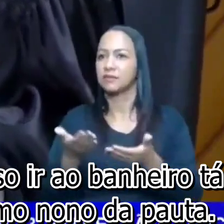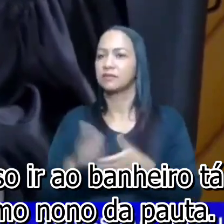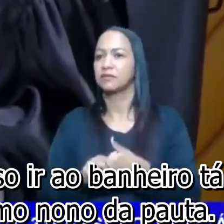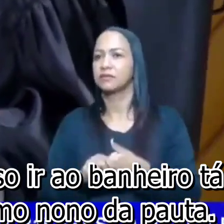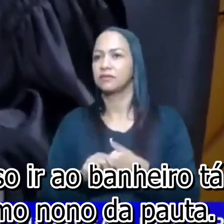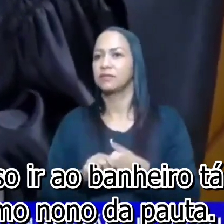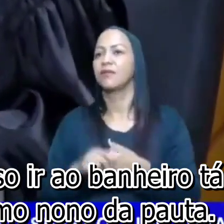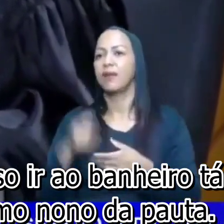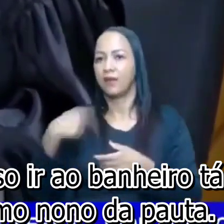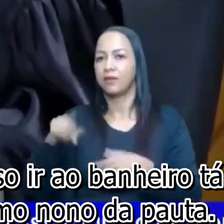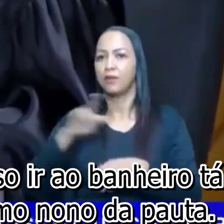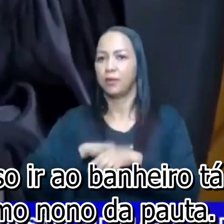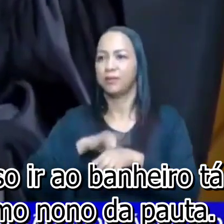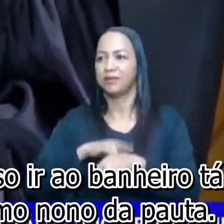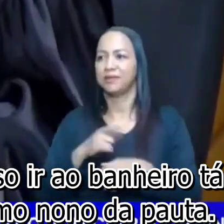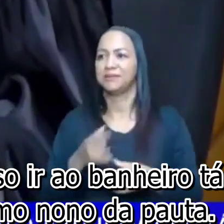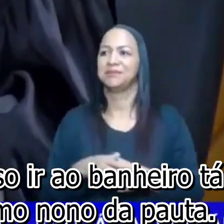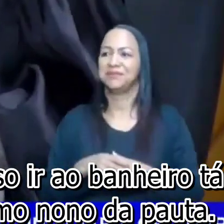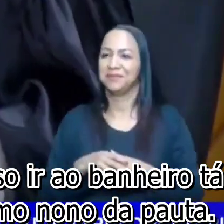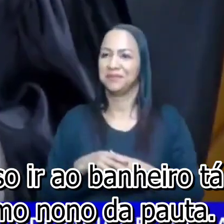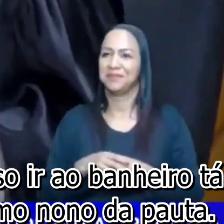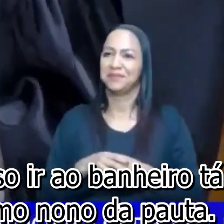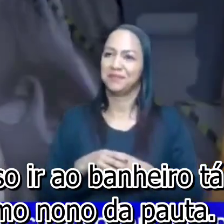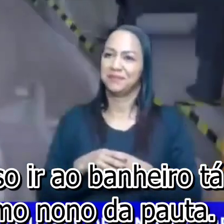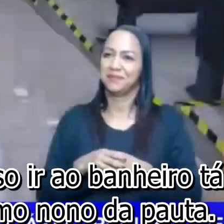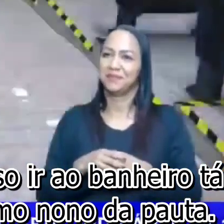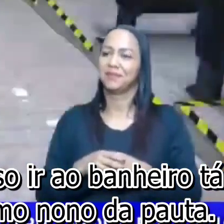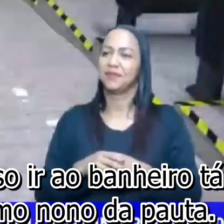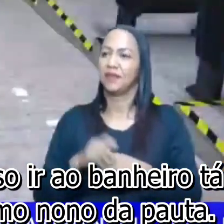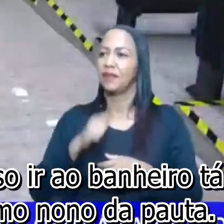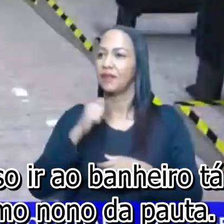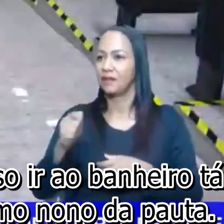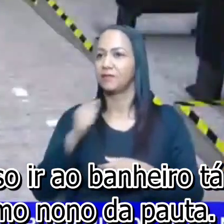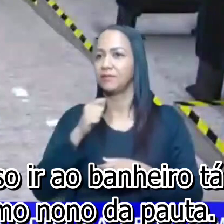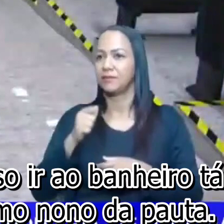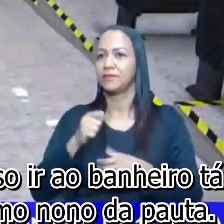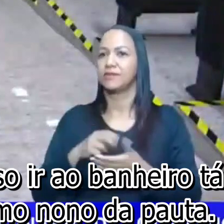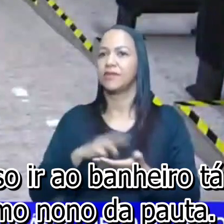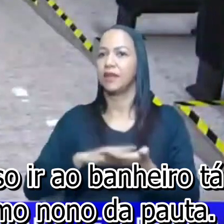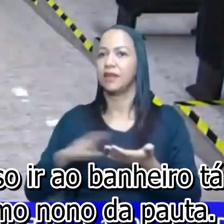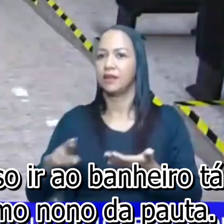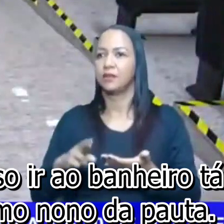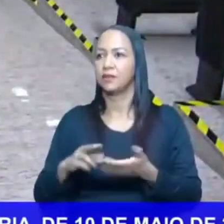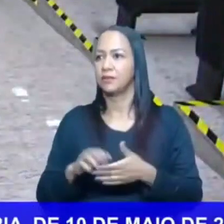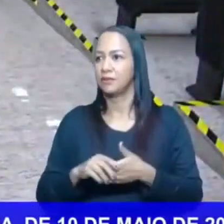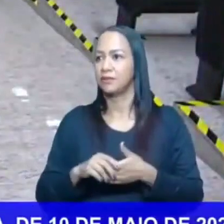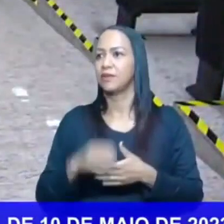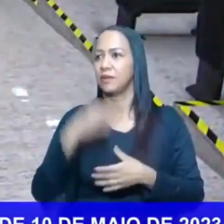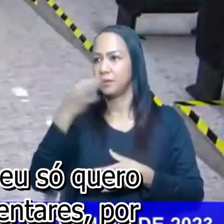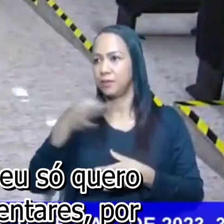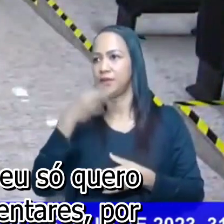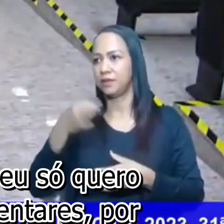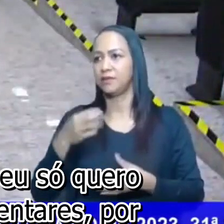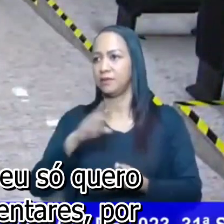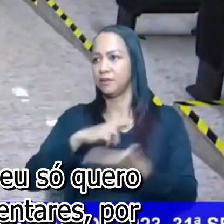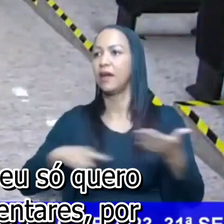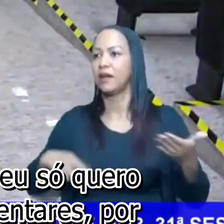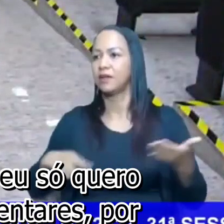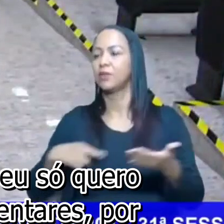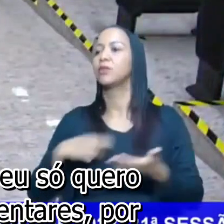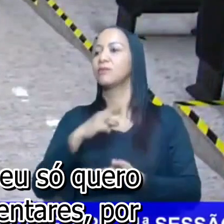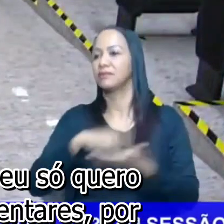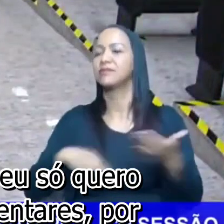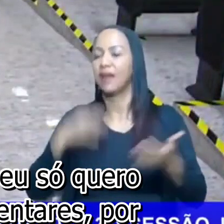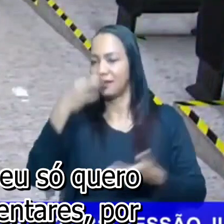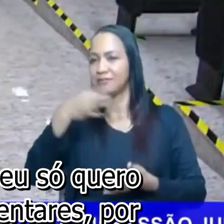preciso ir ao banheiro, tá, Carmo? Então, aí o relator está com a palavra. É o 19º da pauta. Mas eu já fiz o pregão, tá? Já fiz o pregão. Isso,